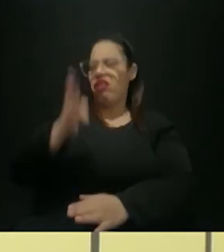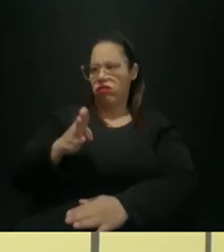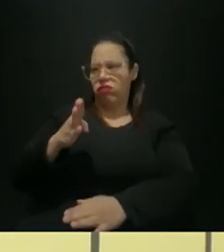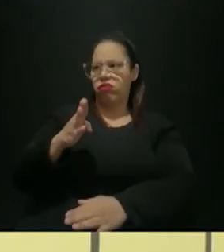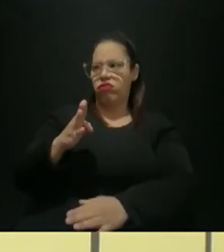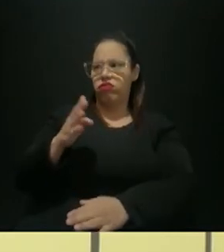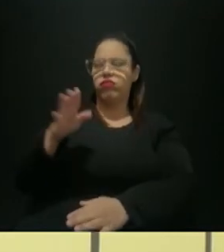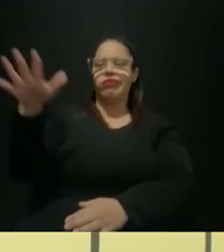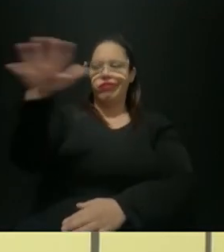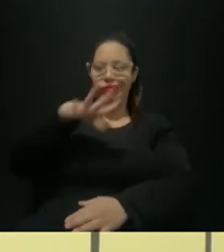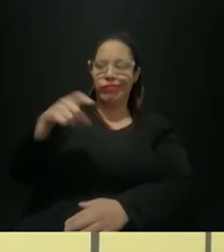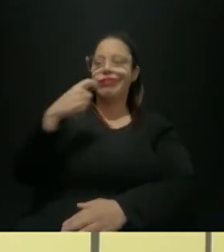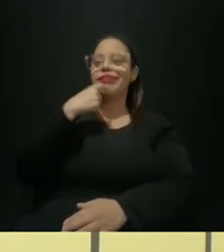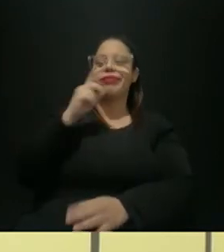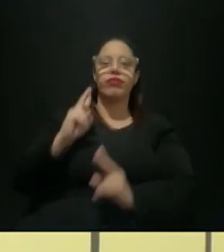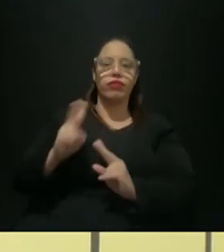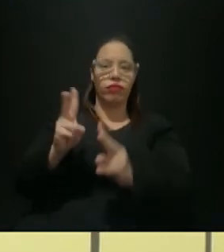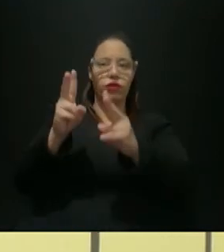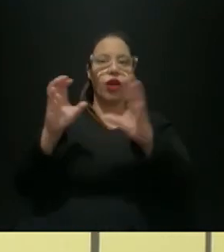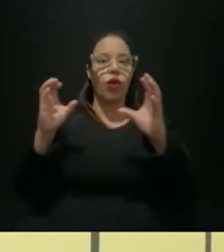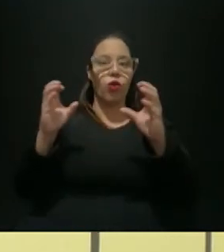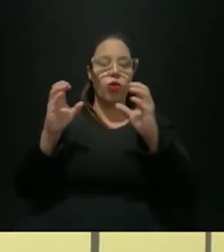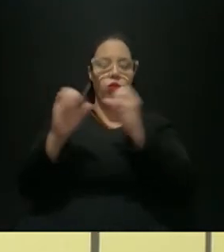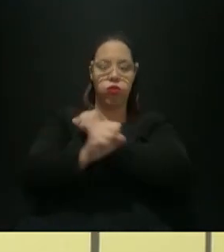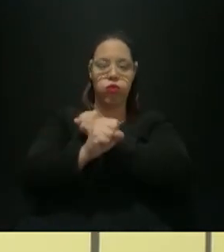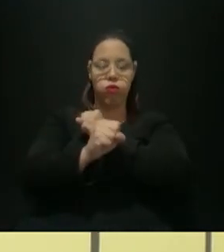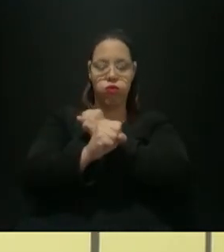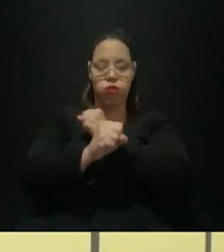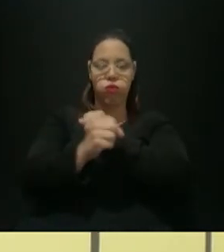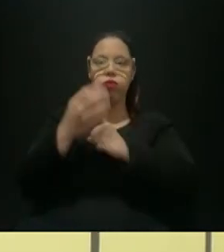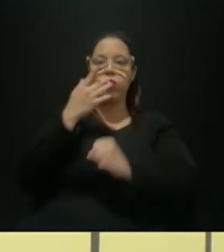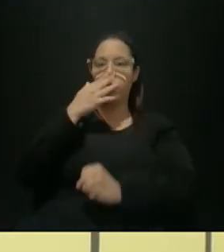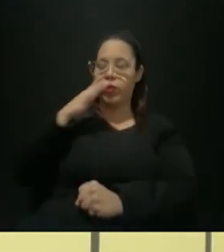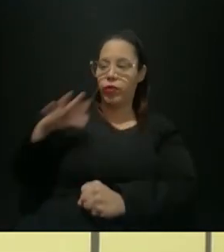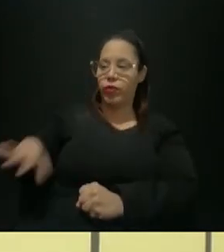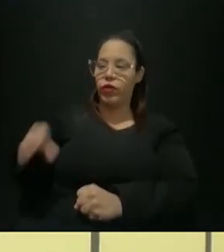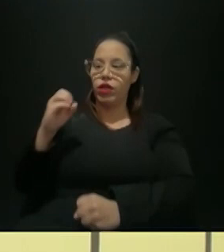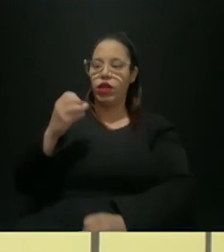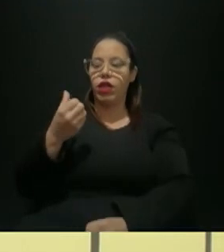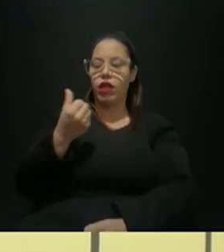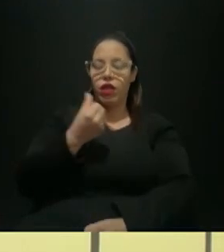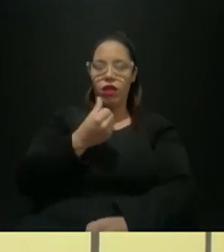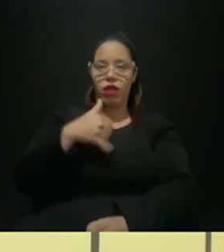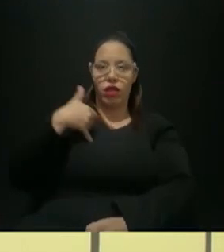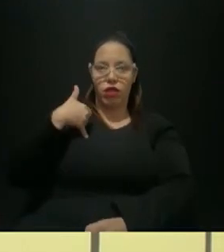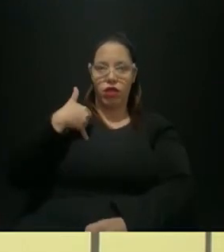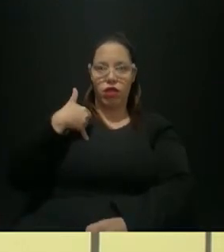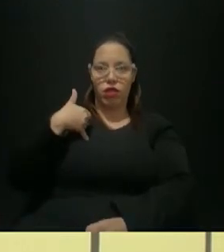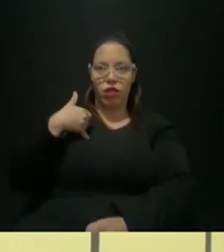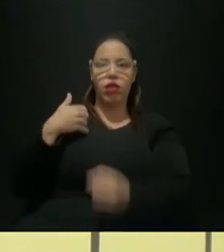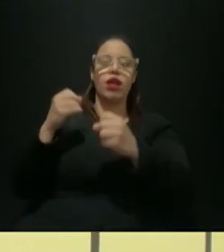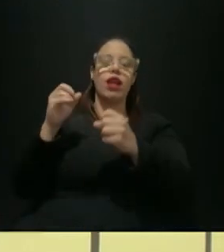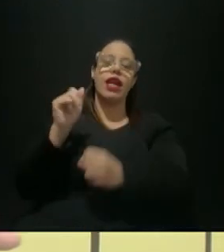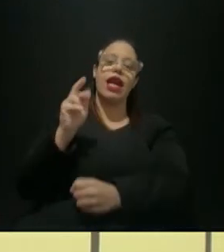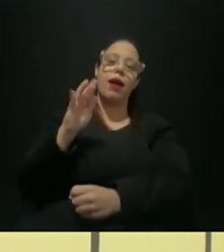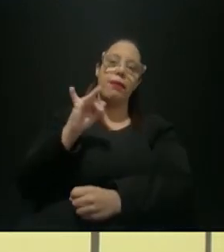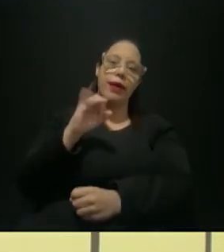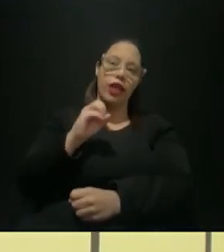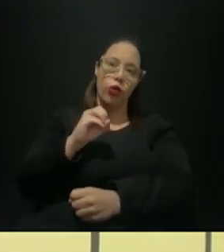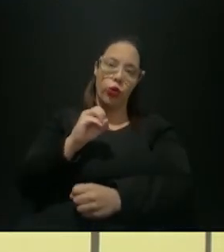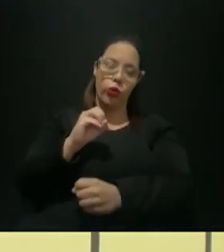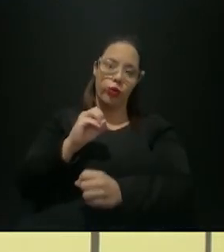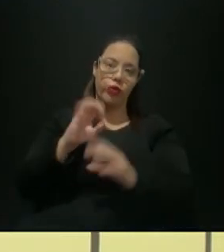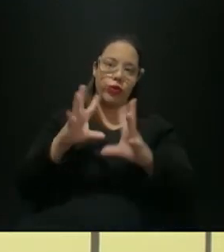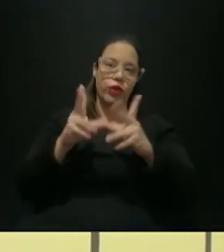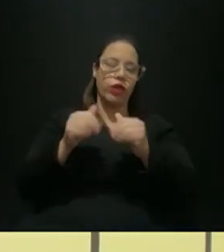foi tentar zerar o número de crianças de 0 a 6 anos em abrigo, para que eles fiquem todos em família